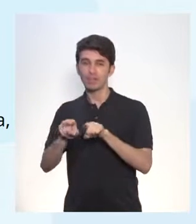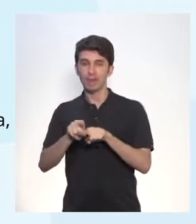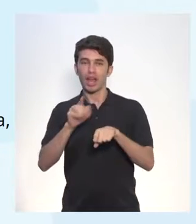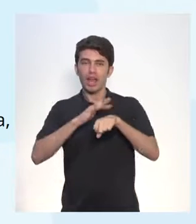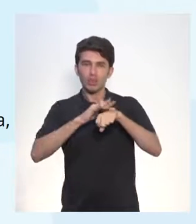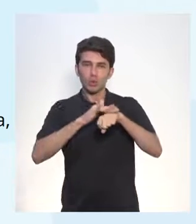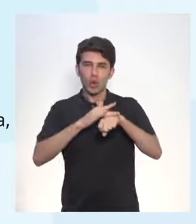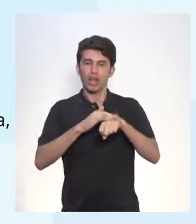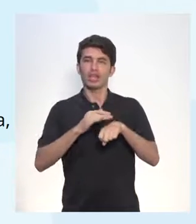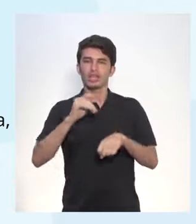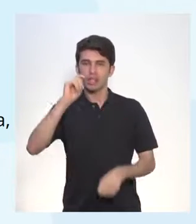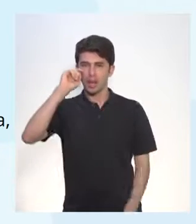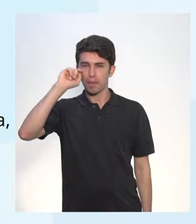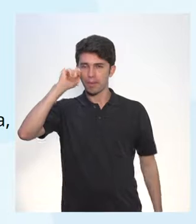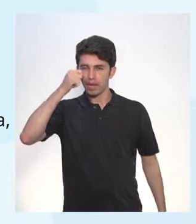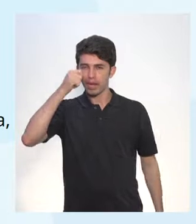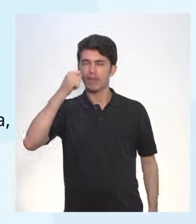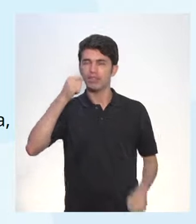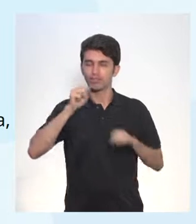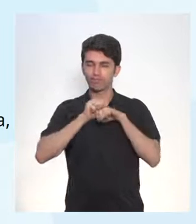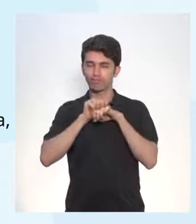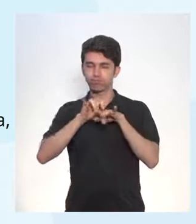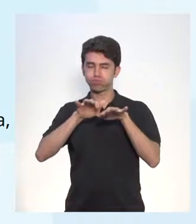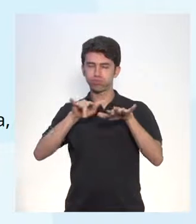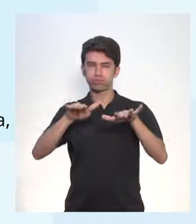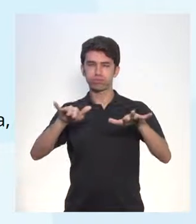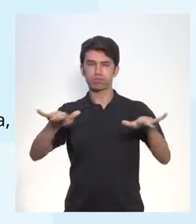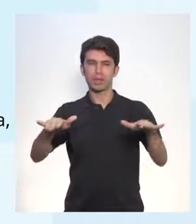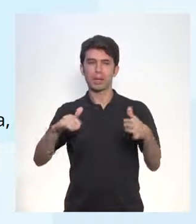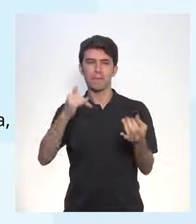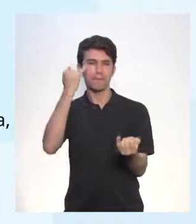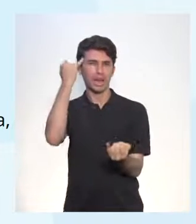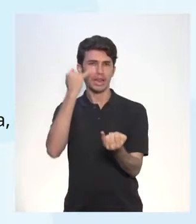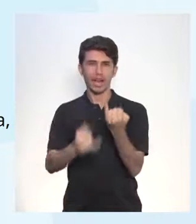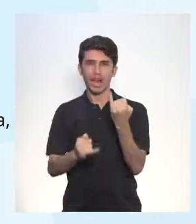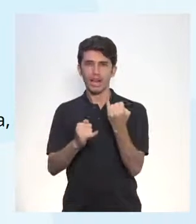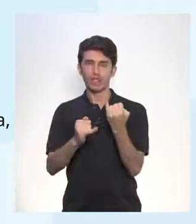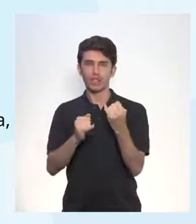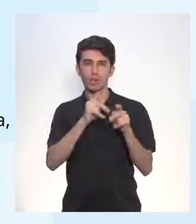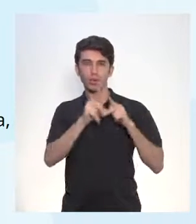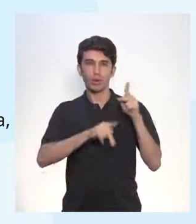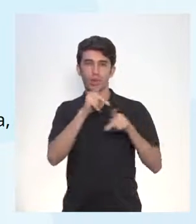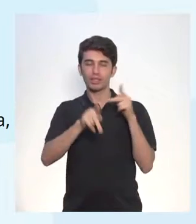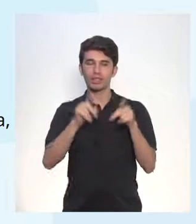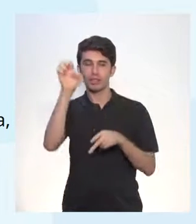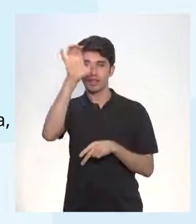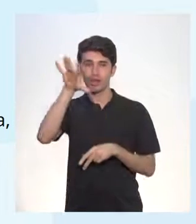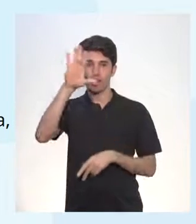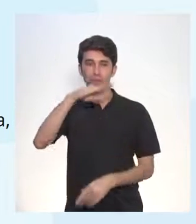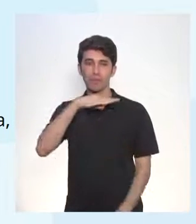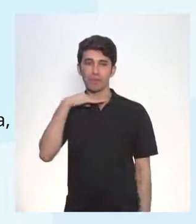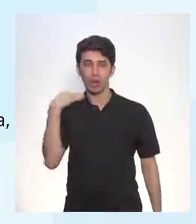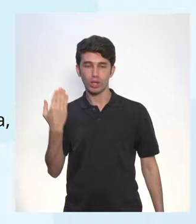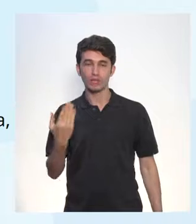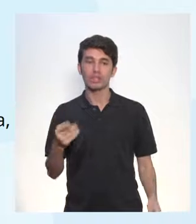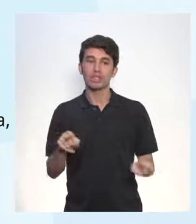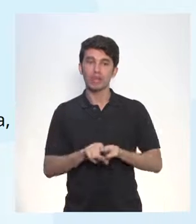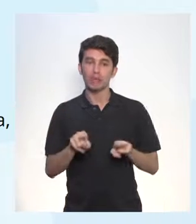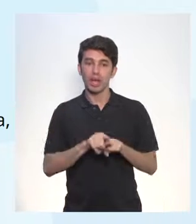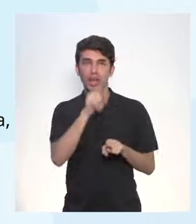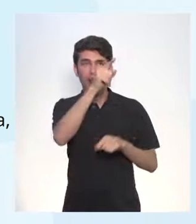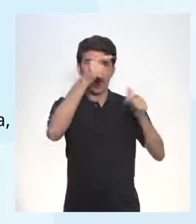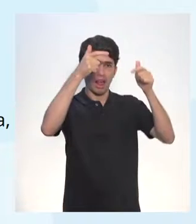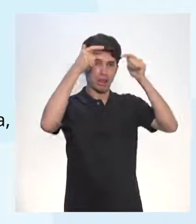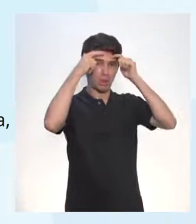aí 1/3 ou mais, né, da população europeia. Nós temos a desmoralização da nobreza,